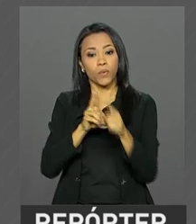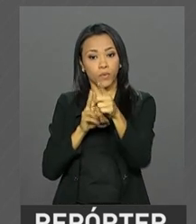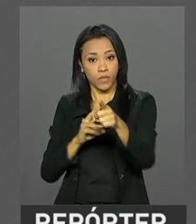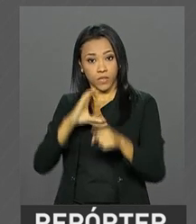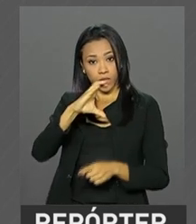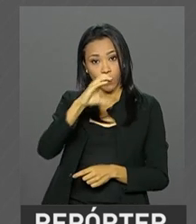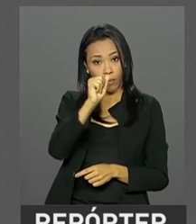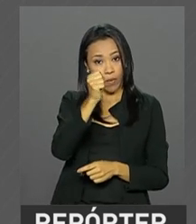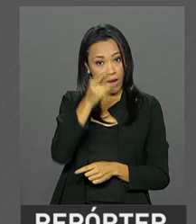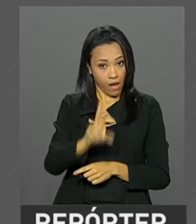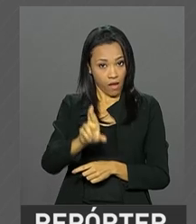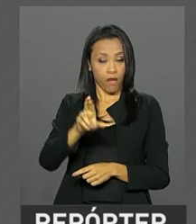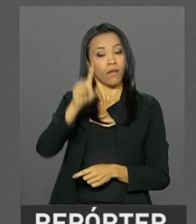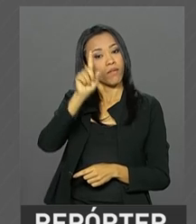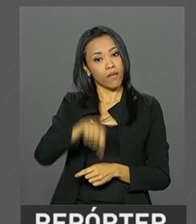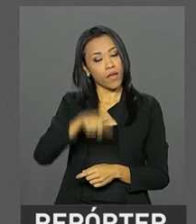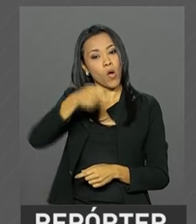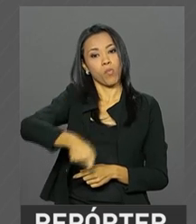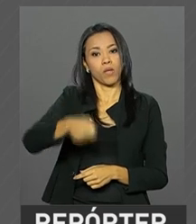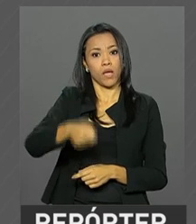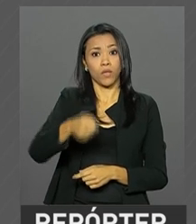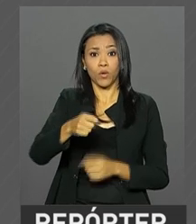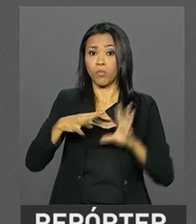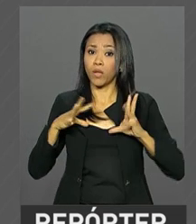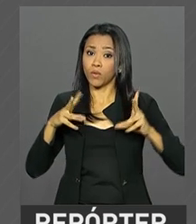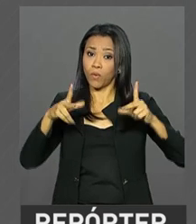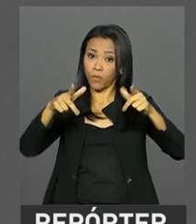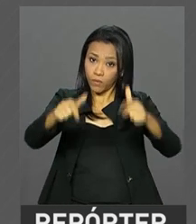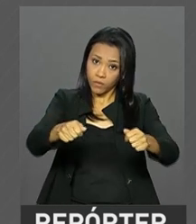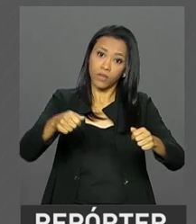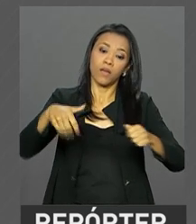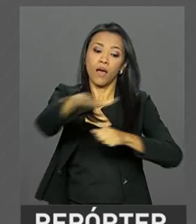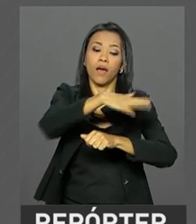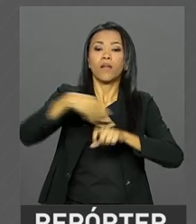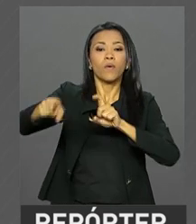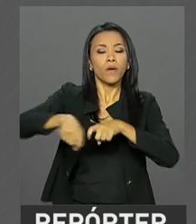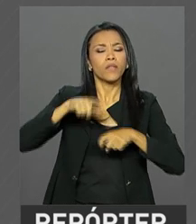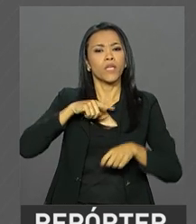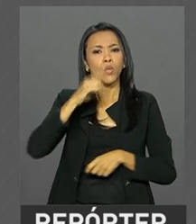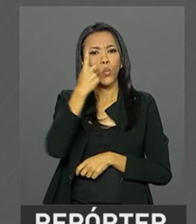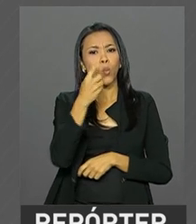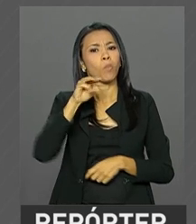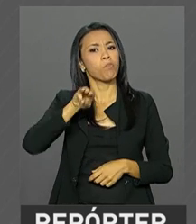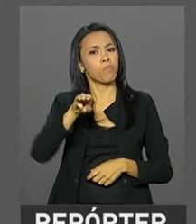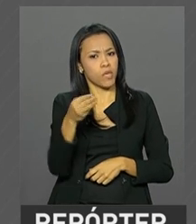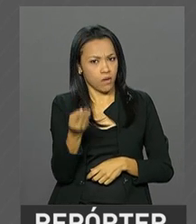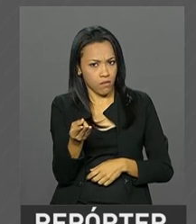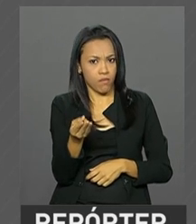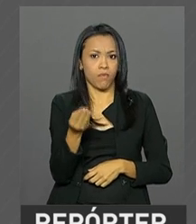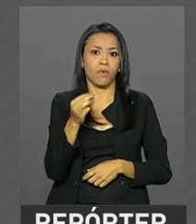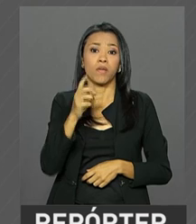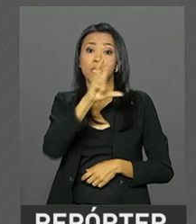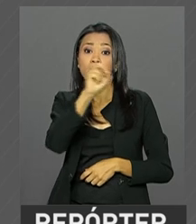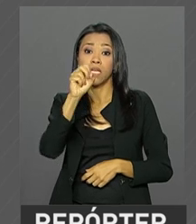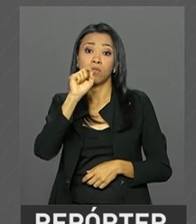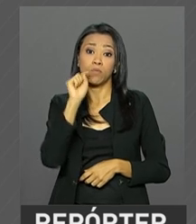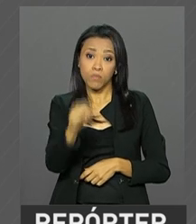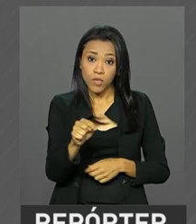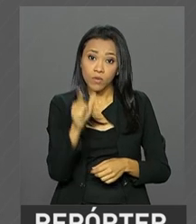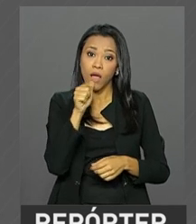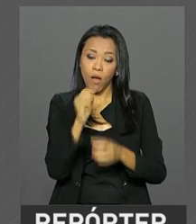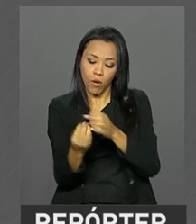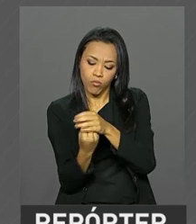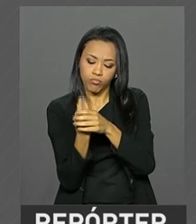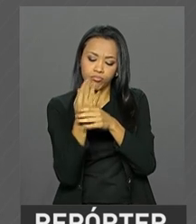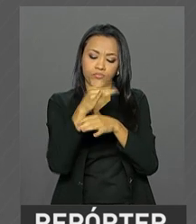carro que é obrigatório para todos os imóveis rurais e já conta com um milhão e meio de nascentes cadastradas os produtores também devem